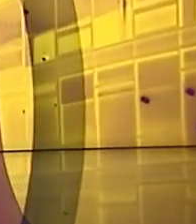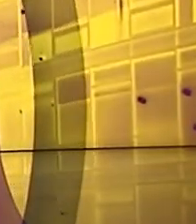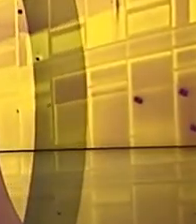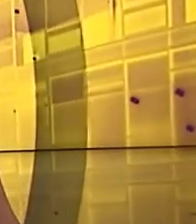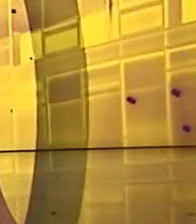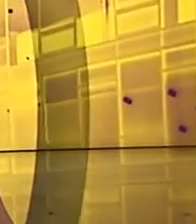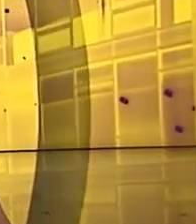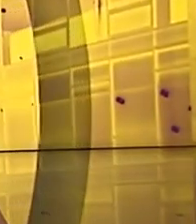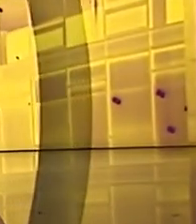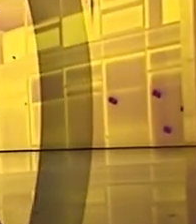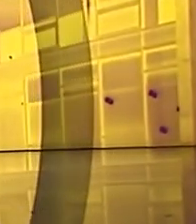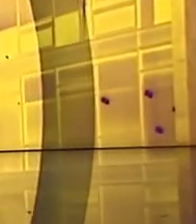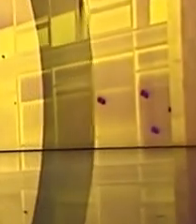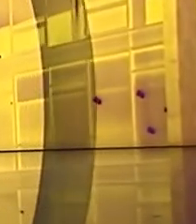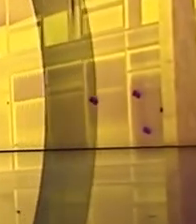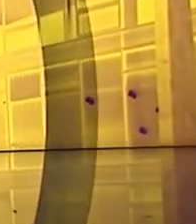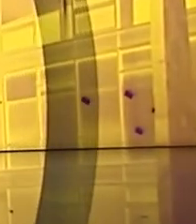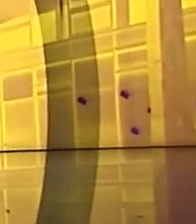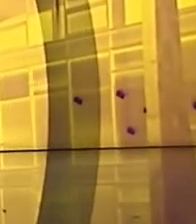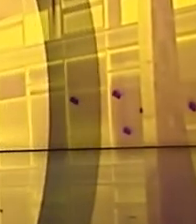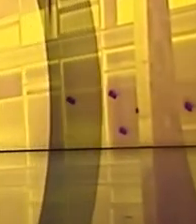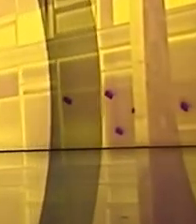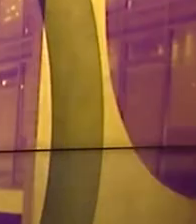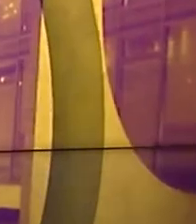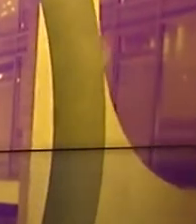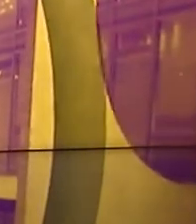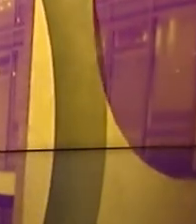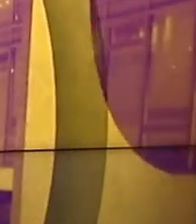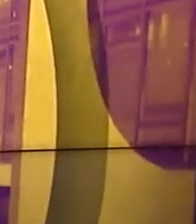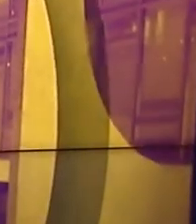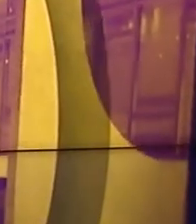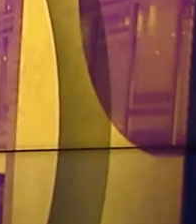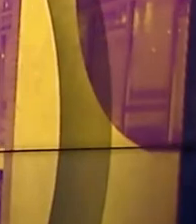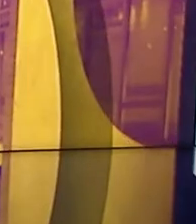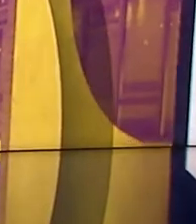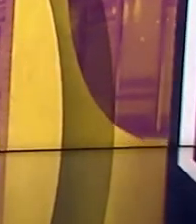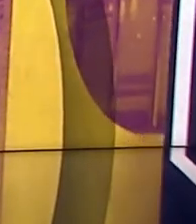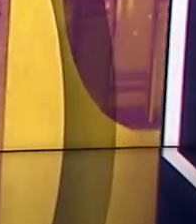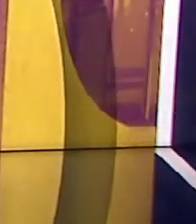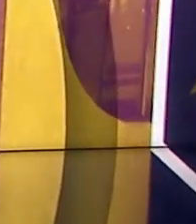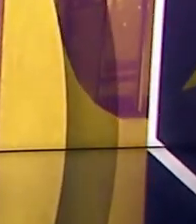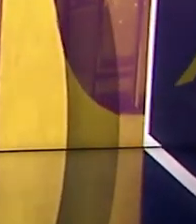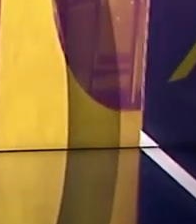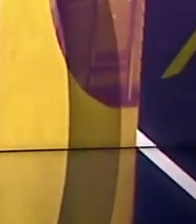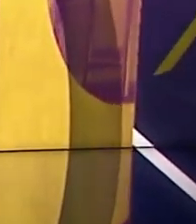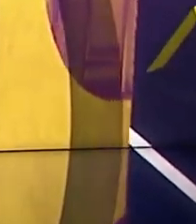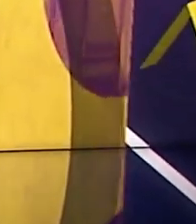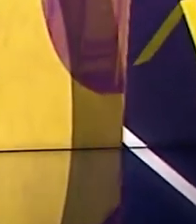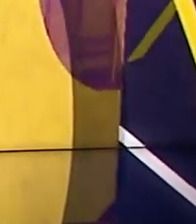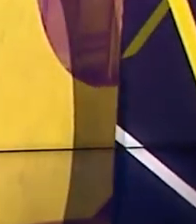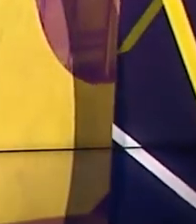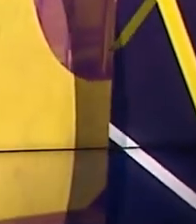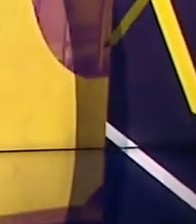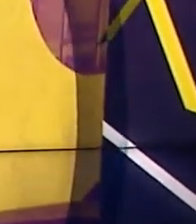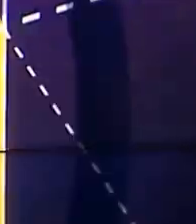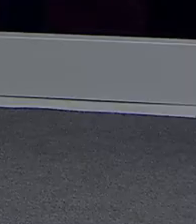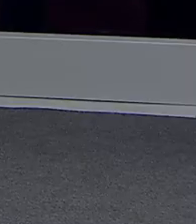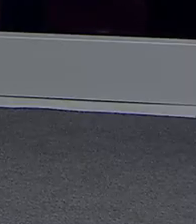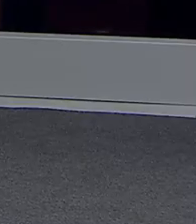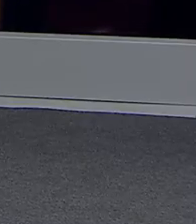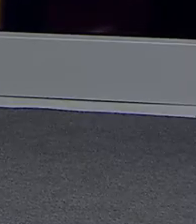e melhorar a captação de recursos para projetos de interesse público com a participação da iniciativa privada